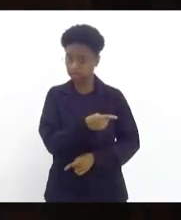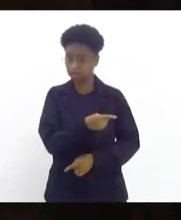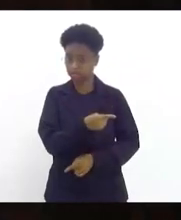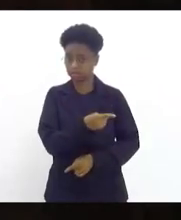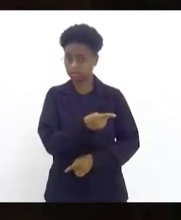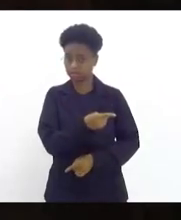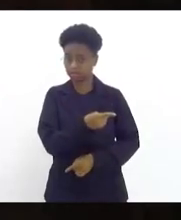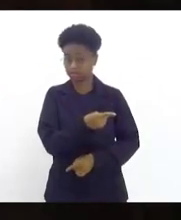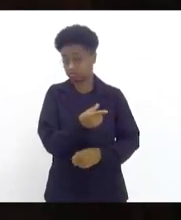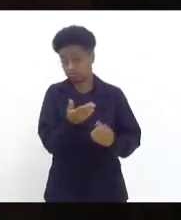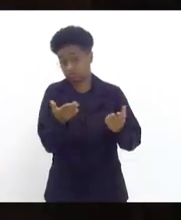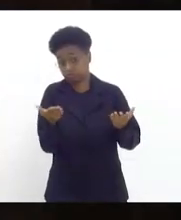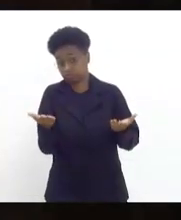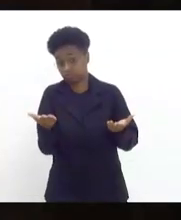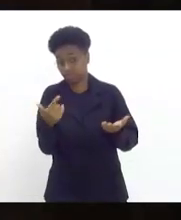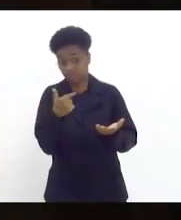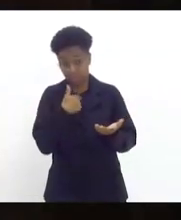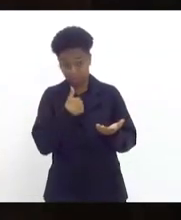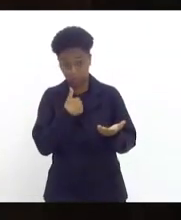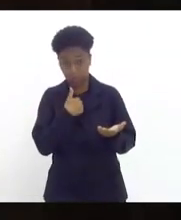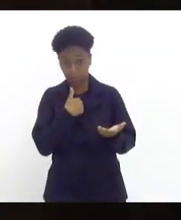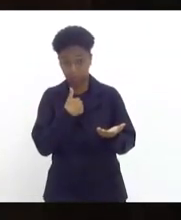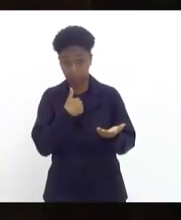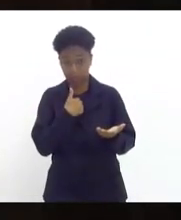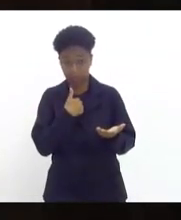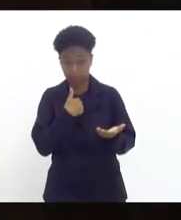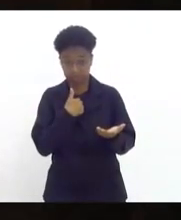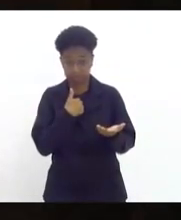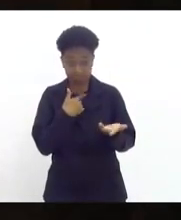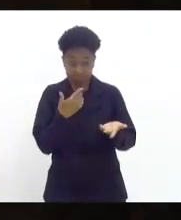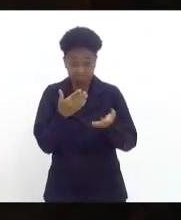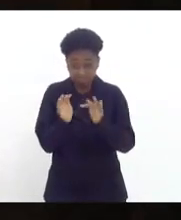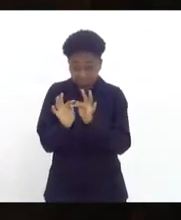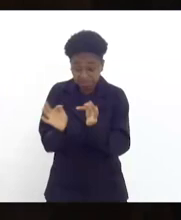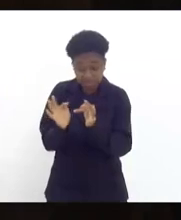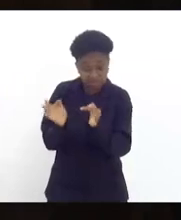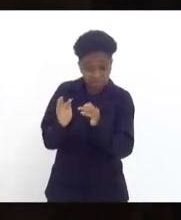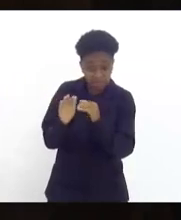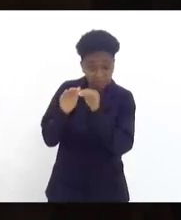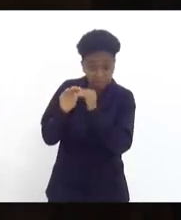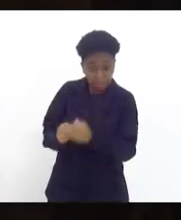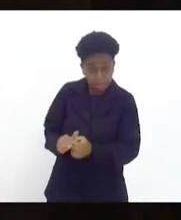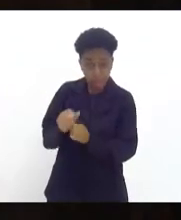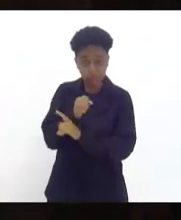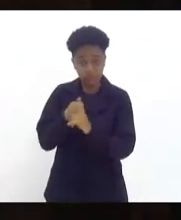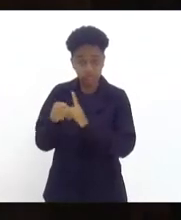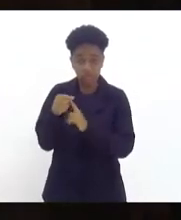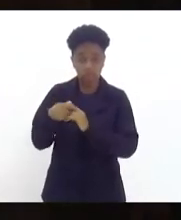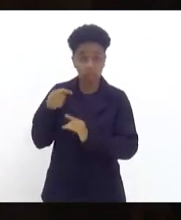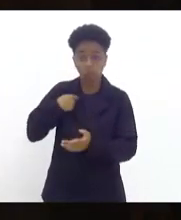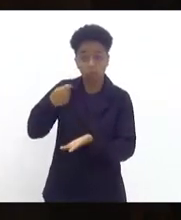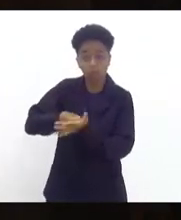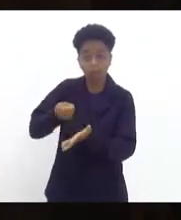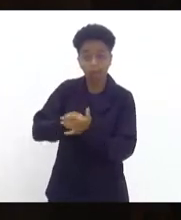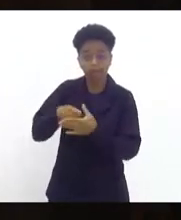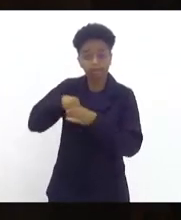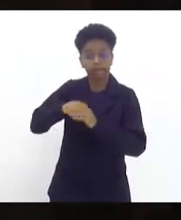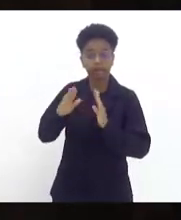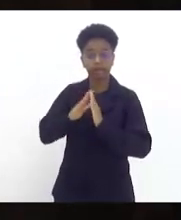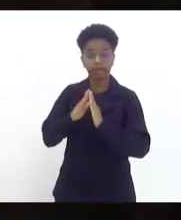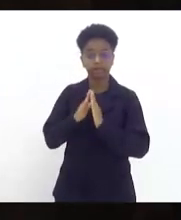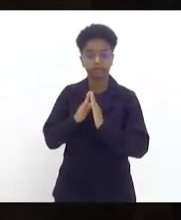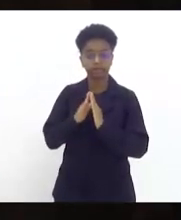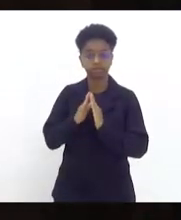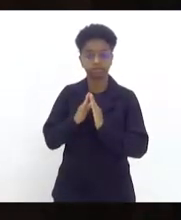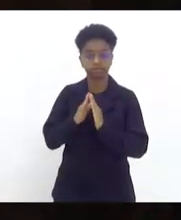E aí eu como megera da sociedade sou obrigada a ficar dentro de casa porque